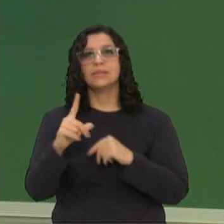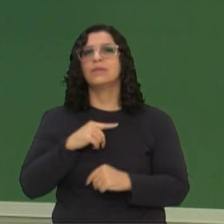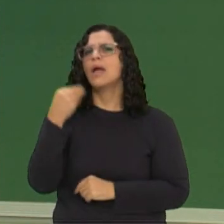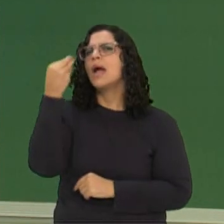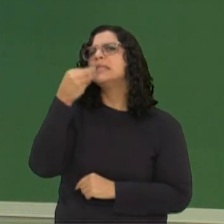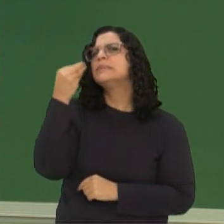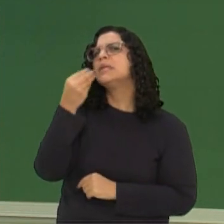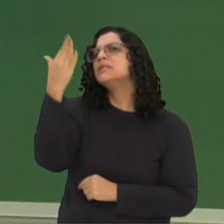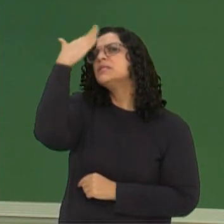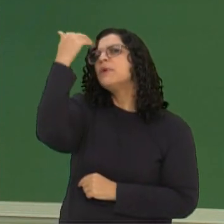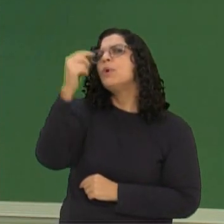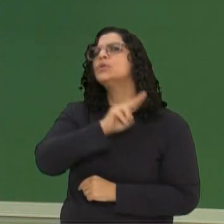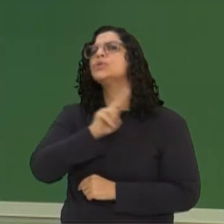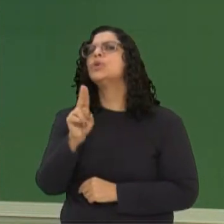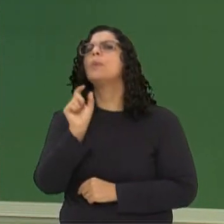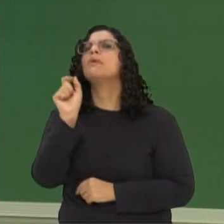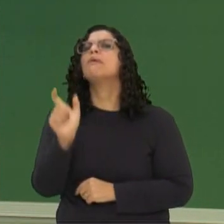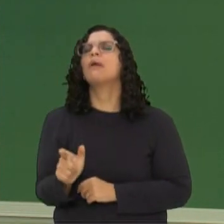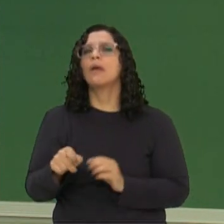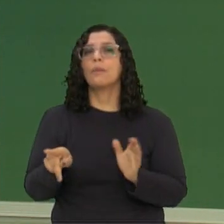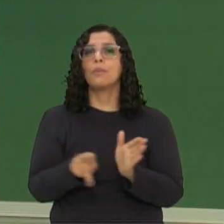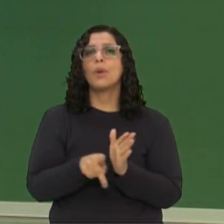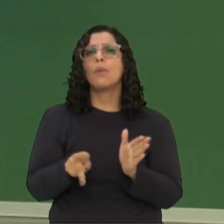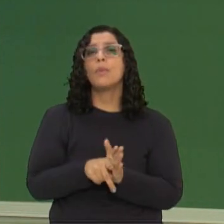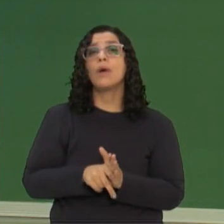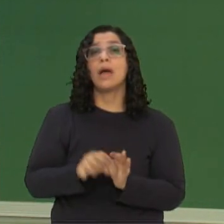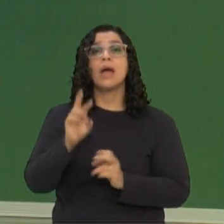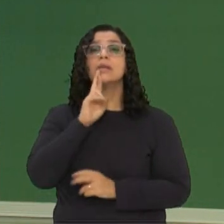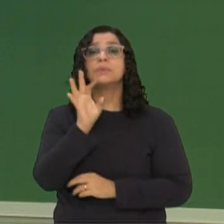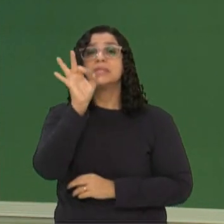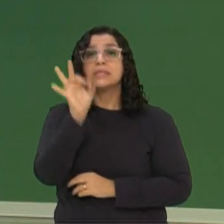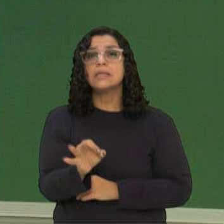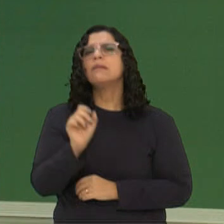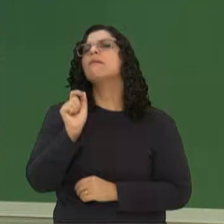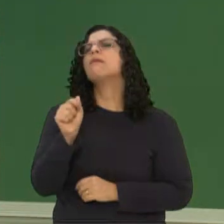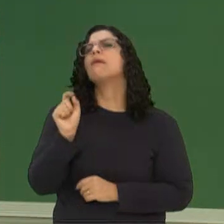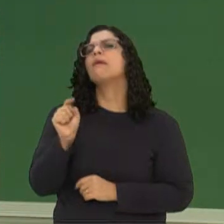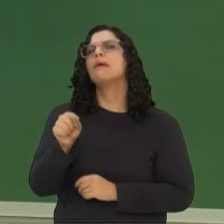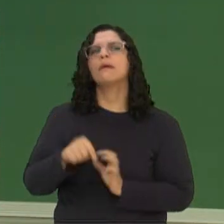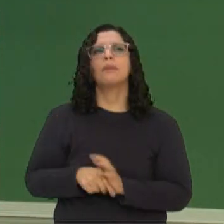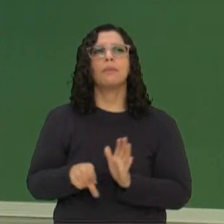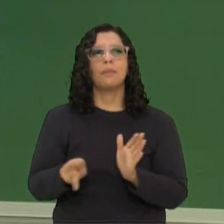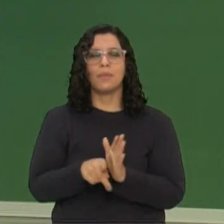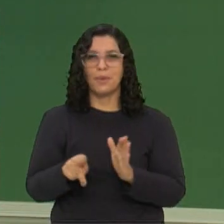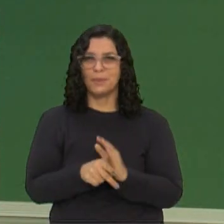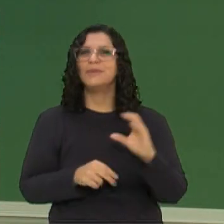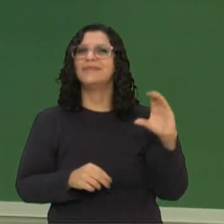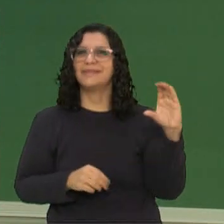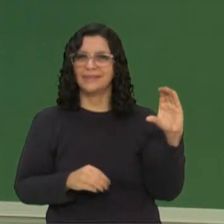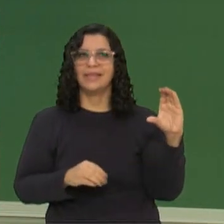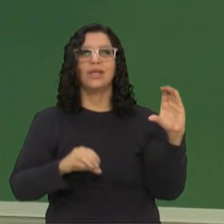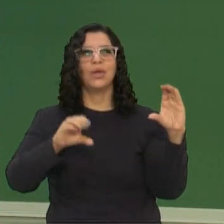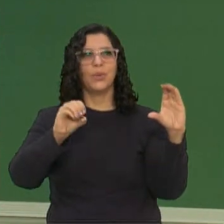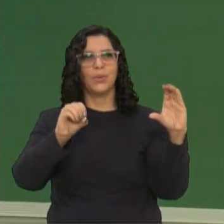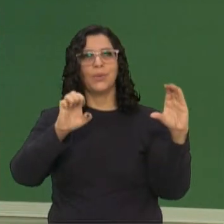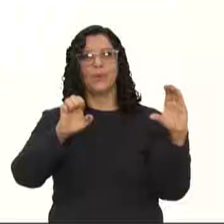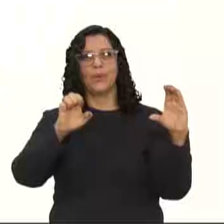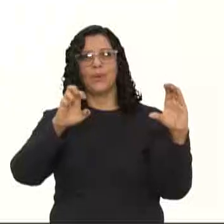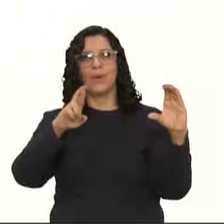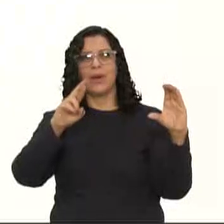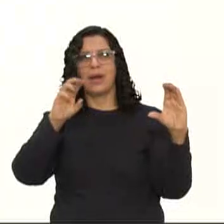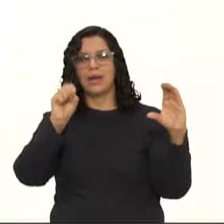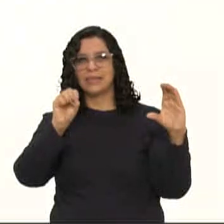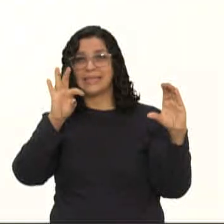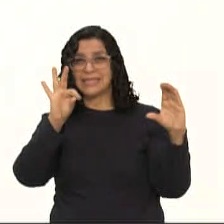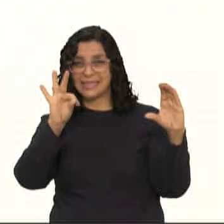ficou conhecido como a resposta certa, já vou colocar aqui para vocês, que foi o Oersted, né? Através